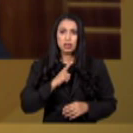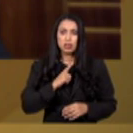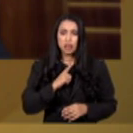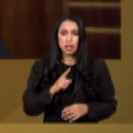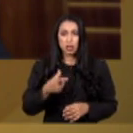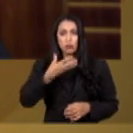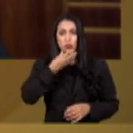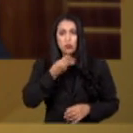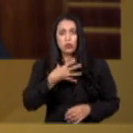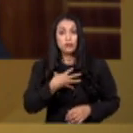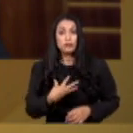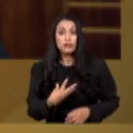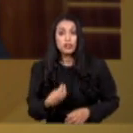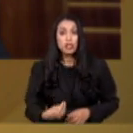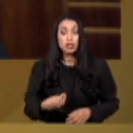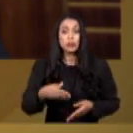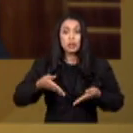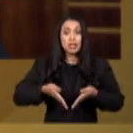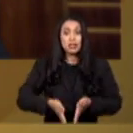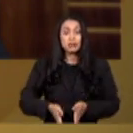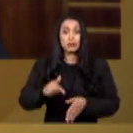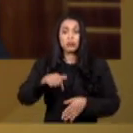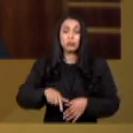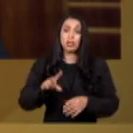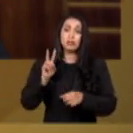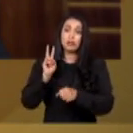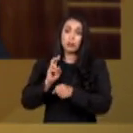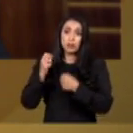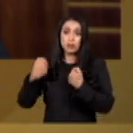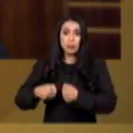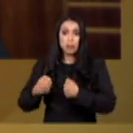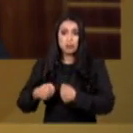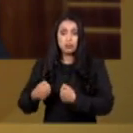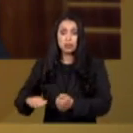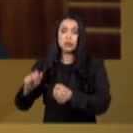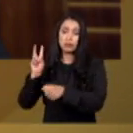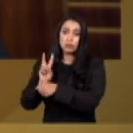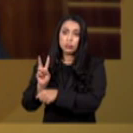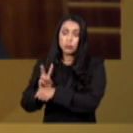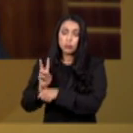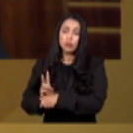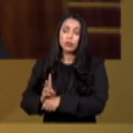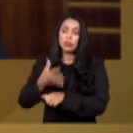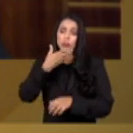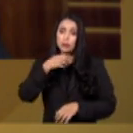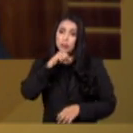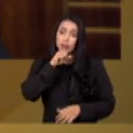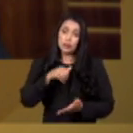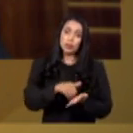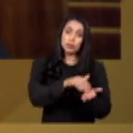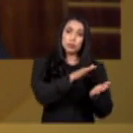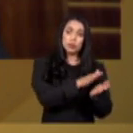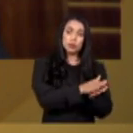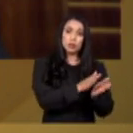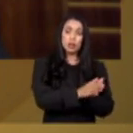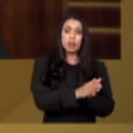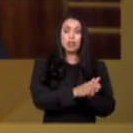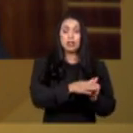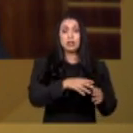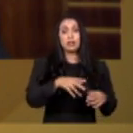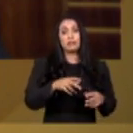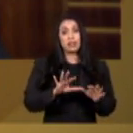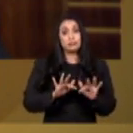de brasileiro guarda e dependência função recorrido se torna só